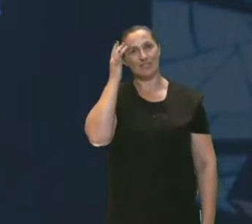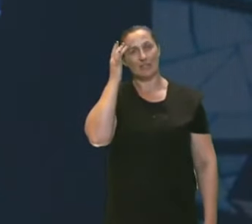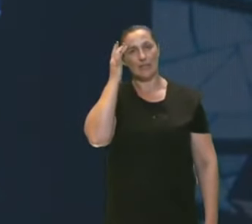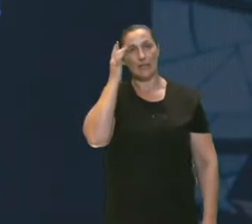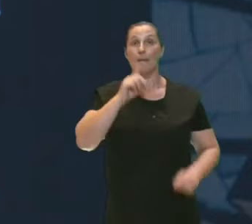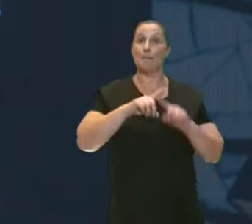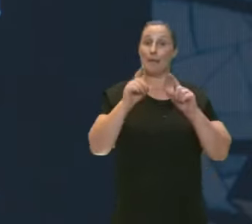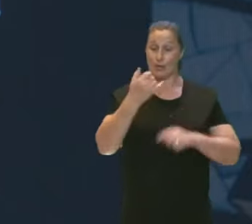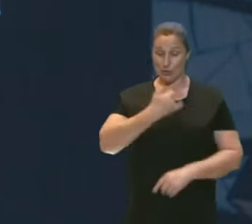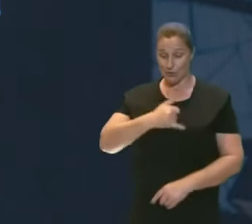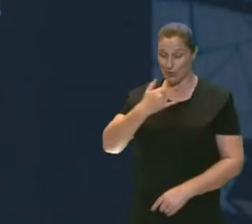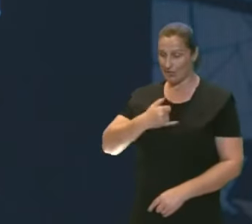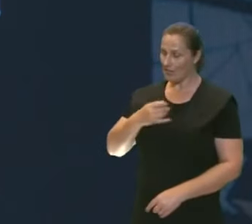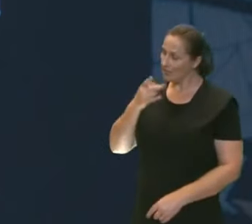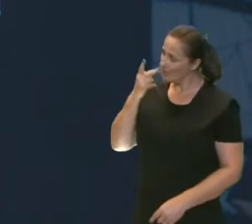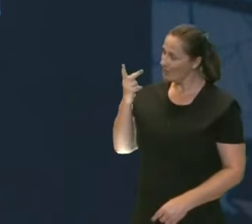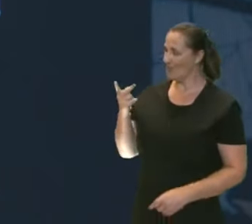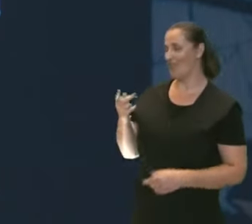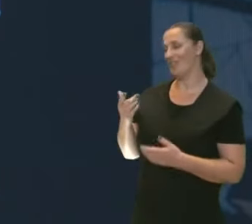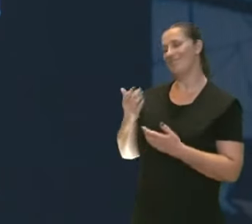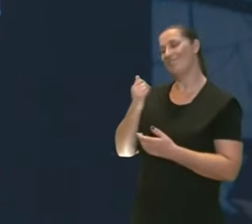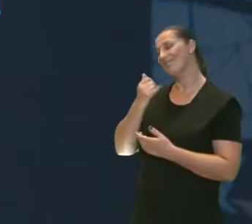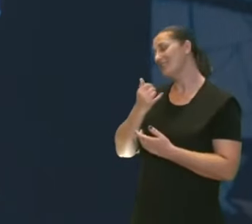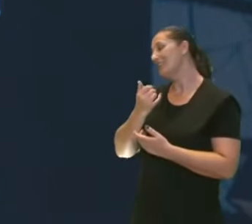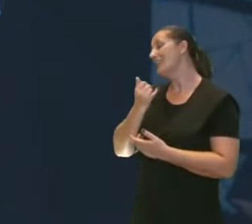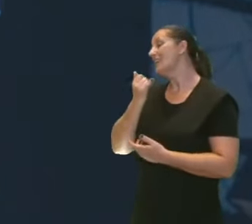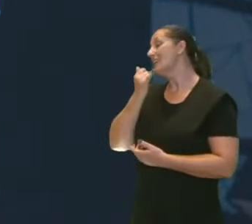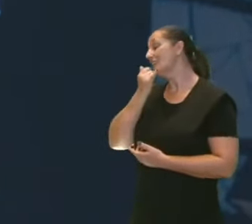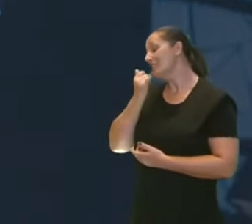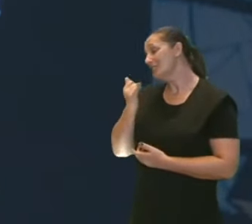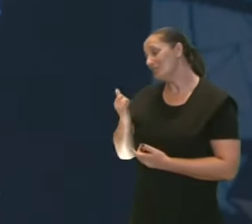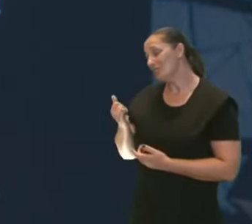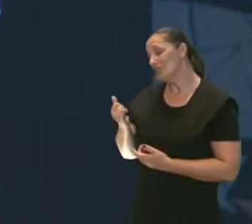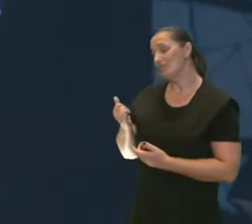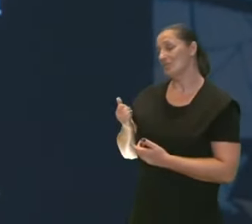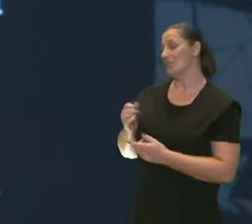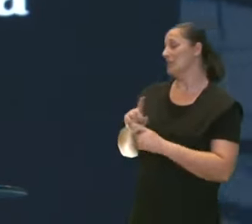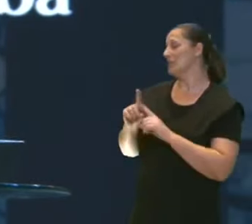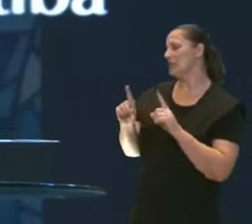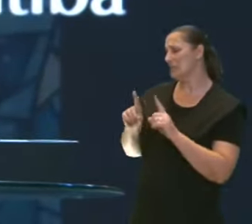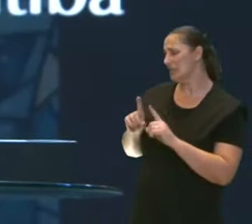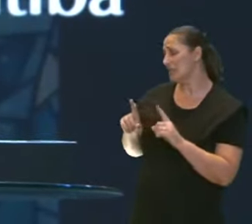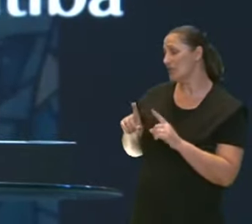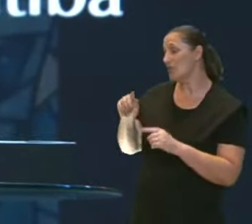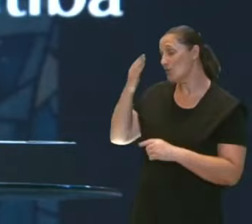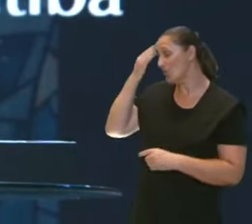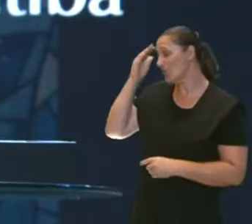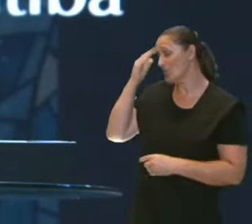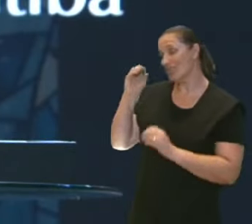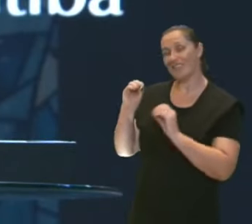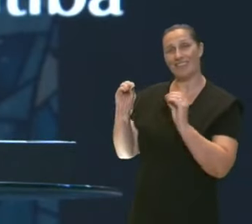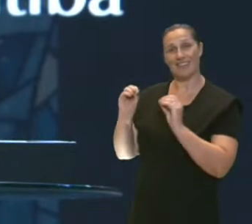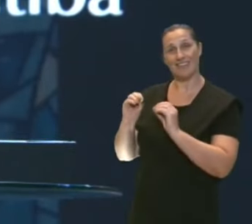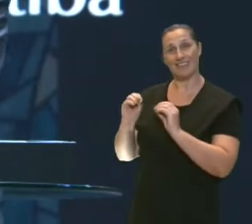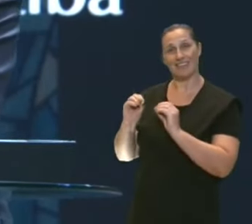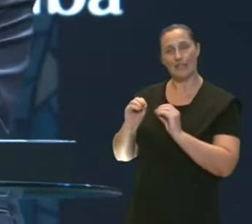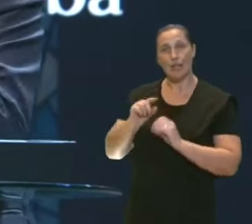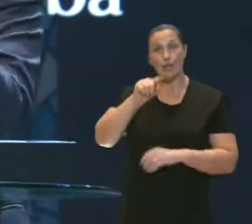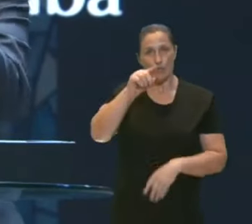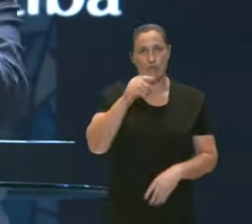dizendo: não é assim. Quer experimentar renovação de laços, novidade de vida, um ano